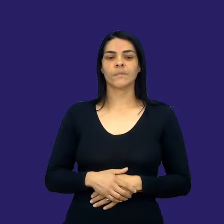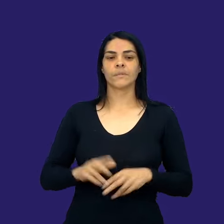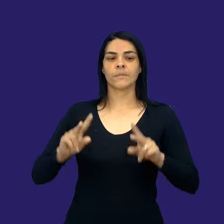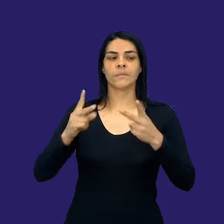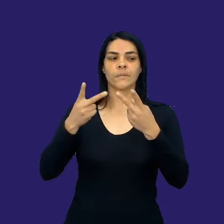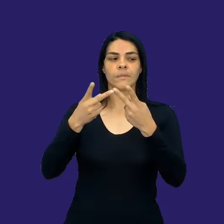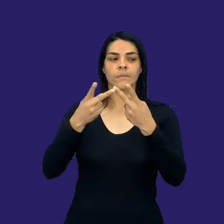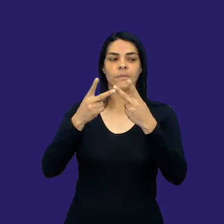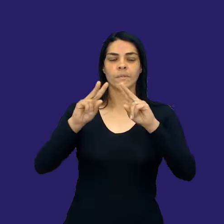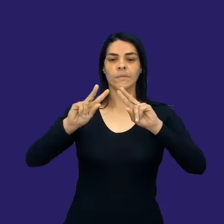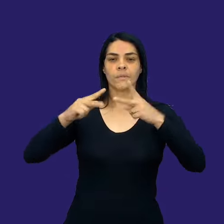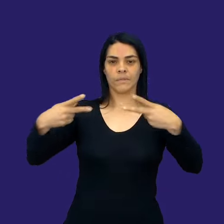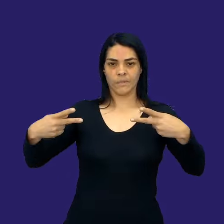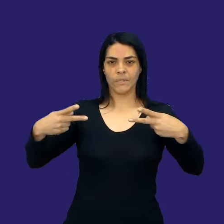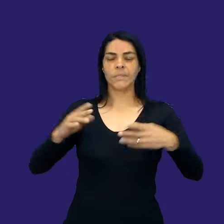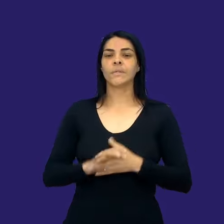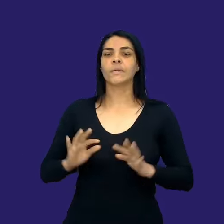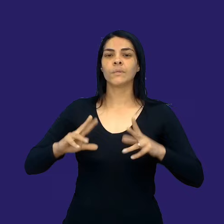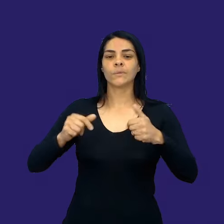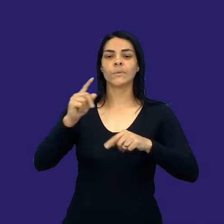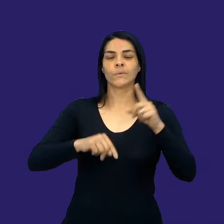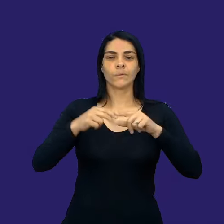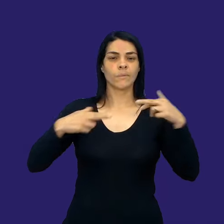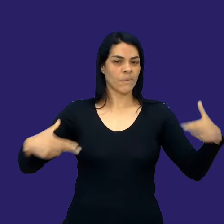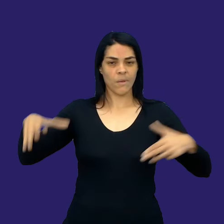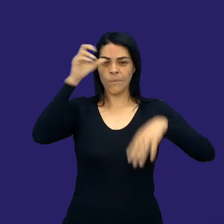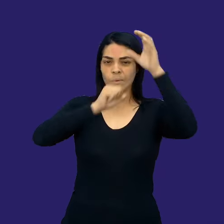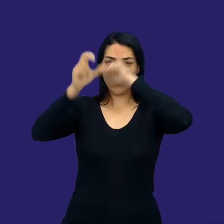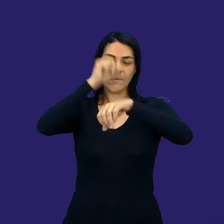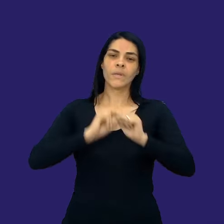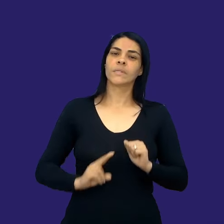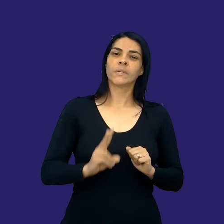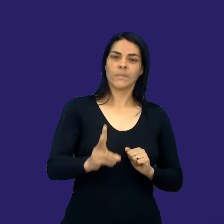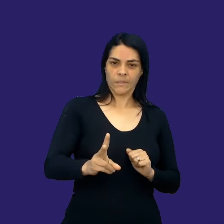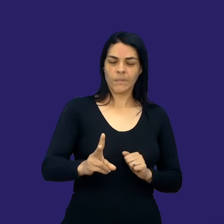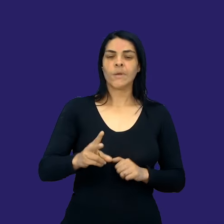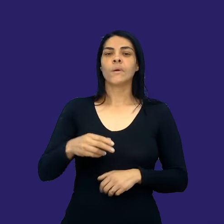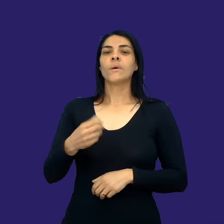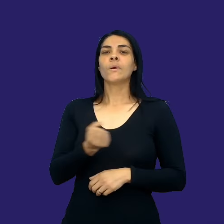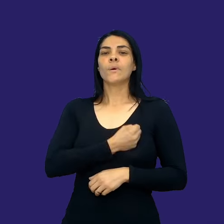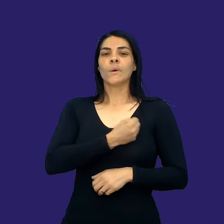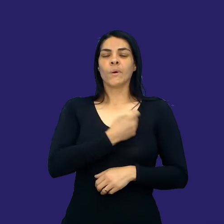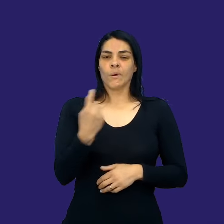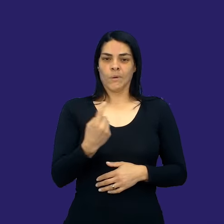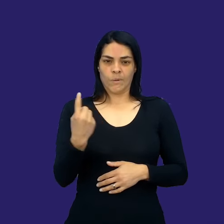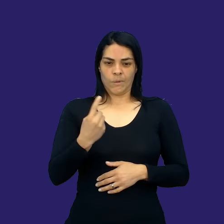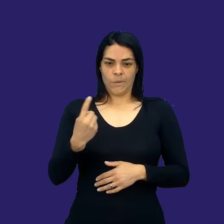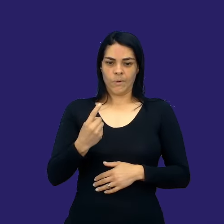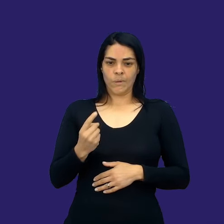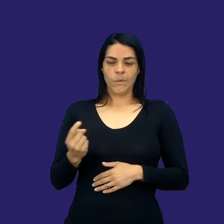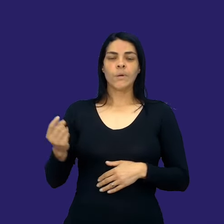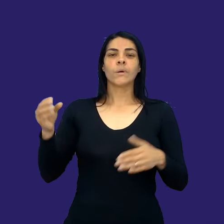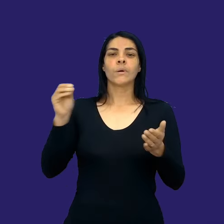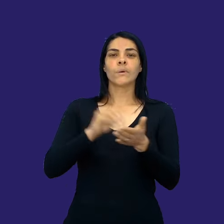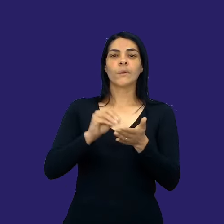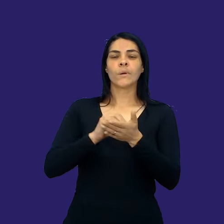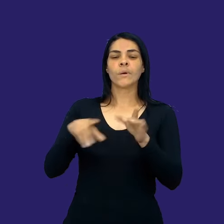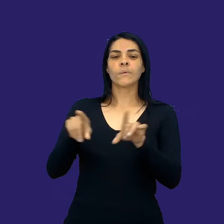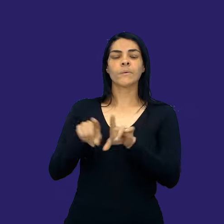vocês terão acesso a todo o material do Aprender Sempre, inclusive ao volume 1. Reiteramos também